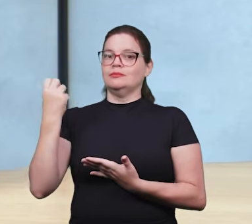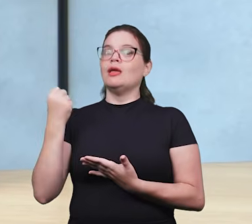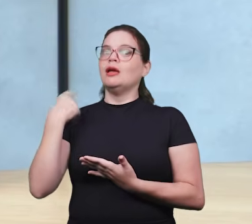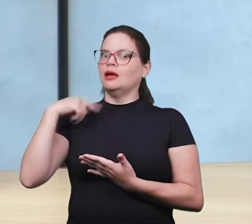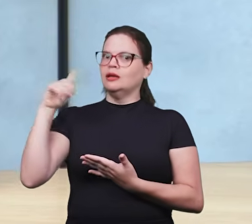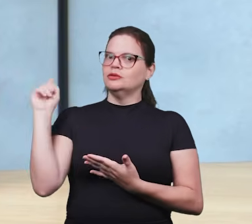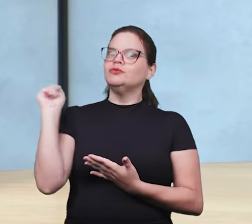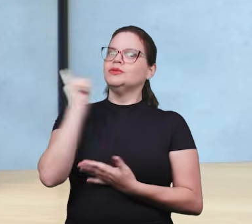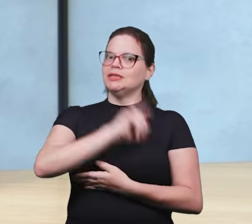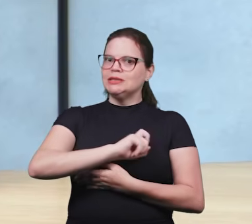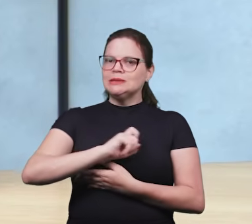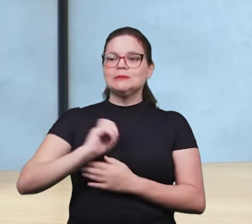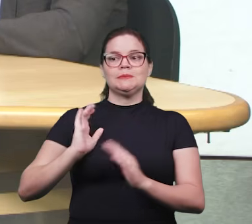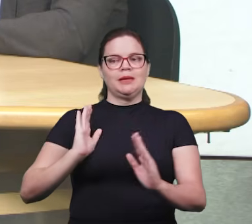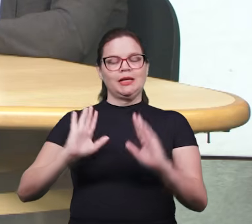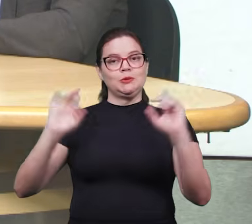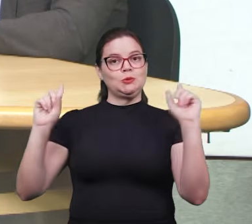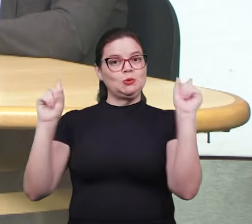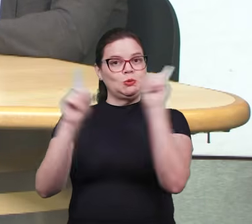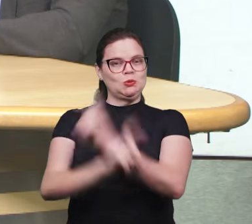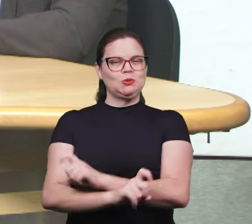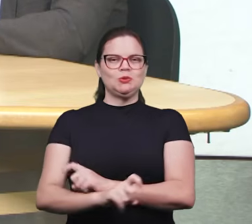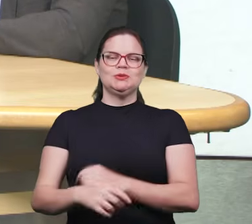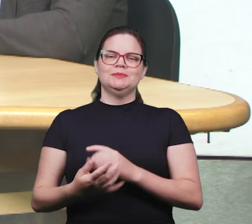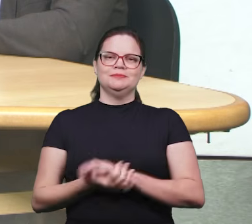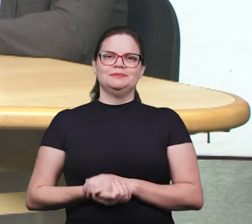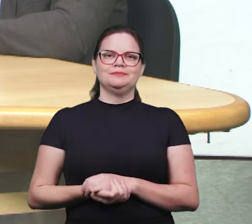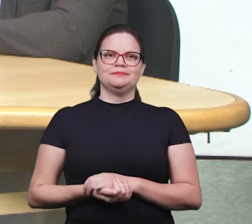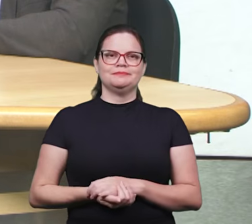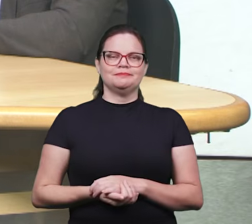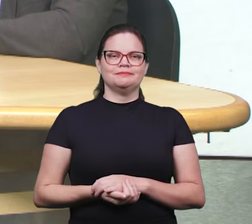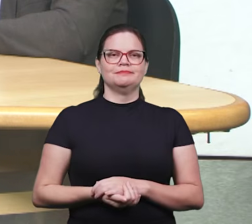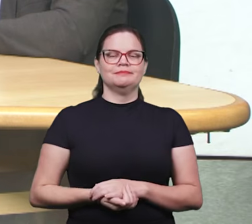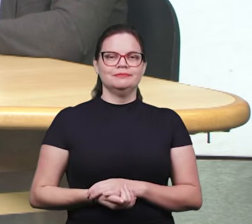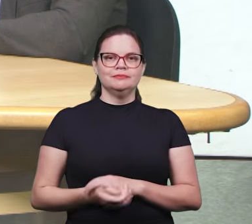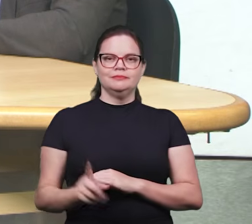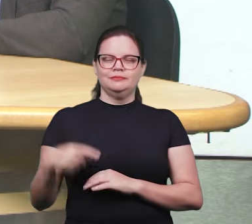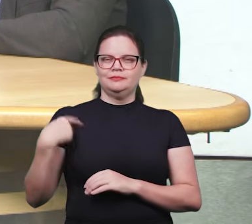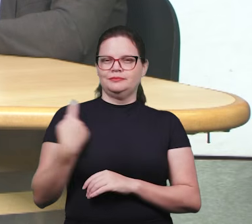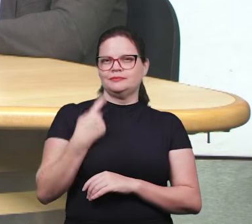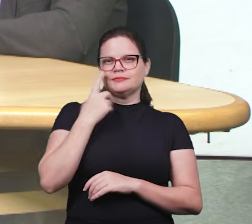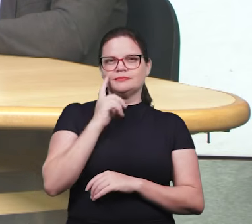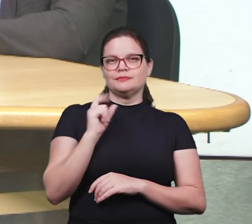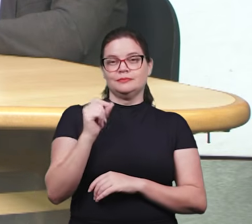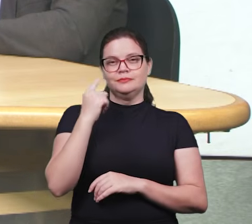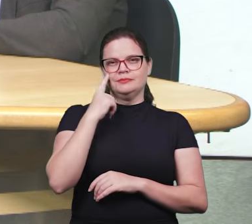dura coisa que pediste. Então, nós vemos exatamente. E é